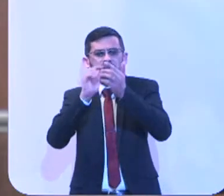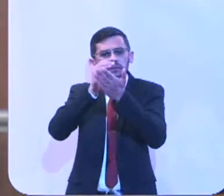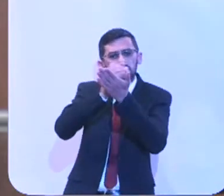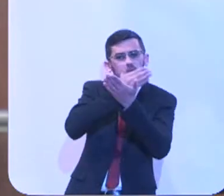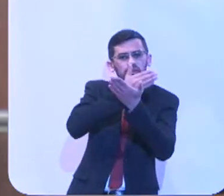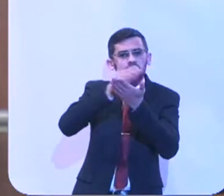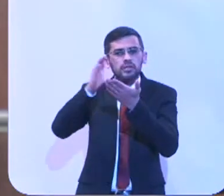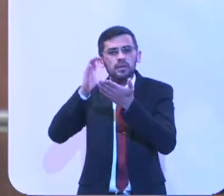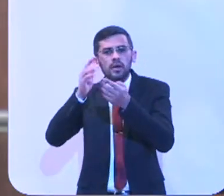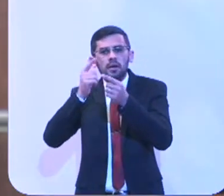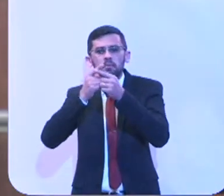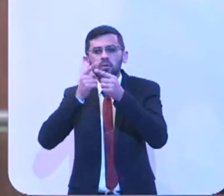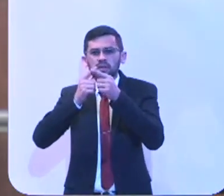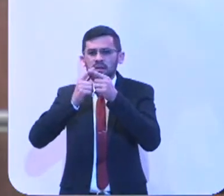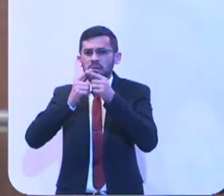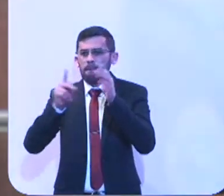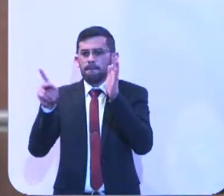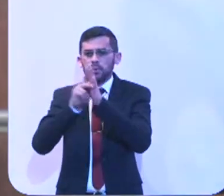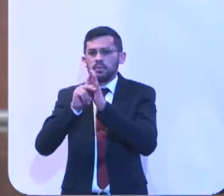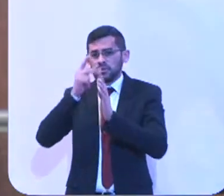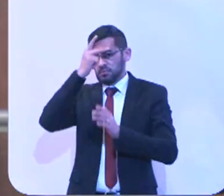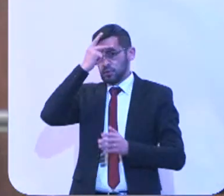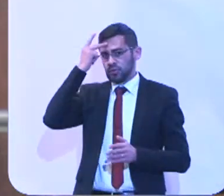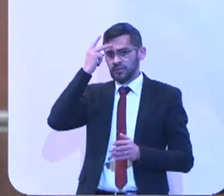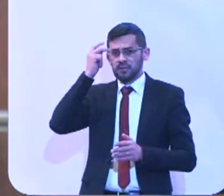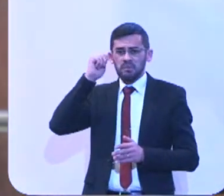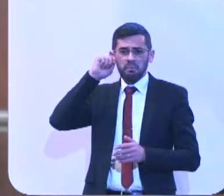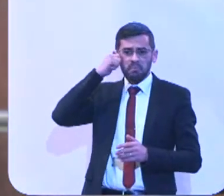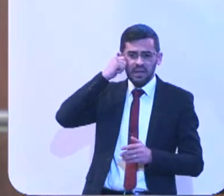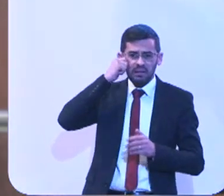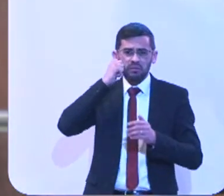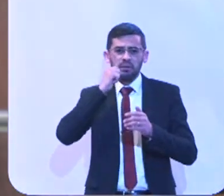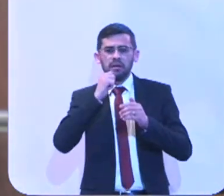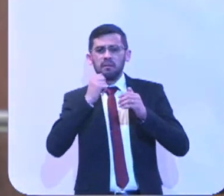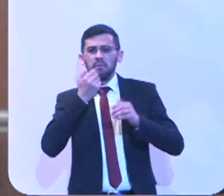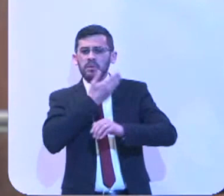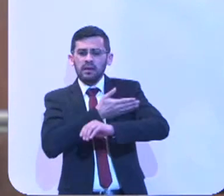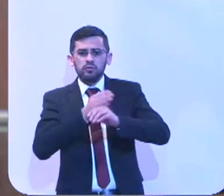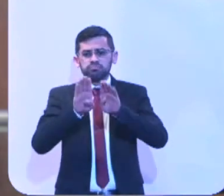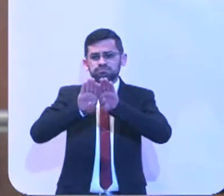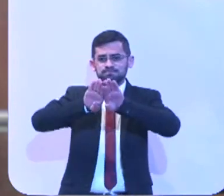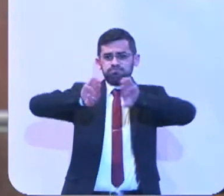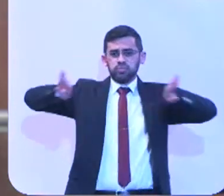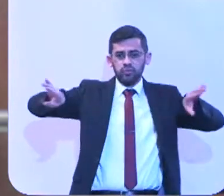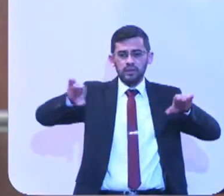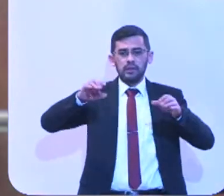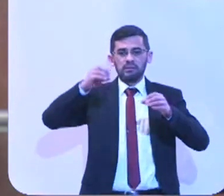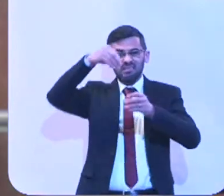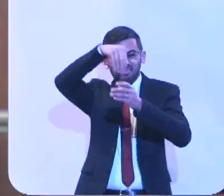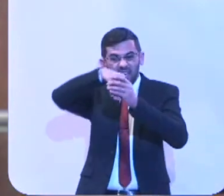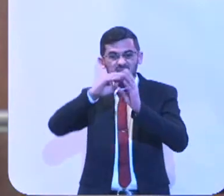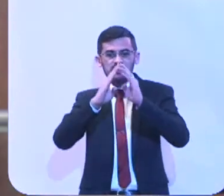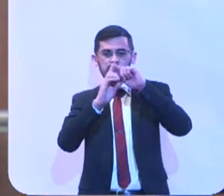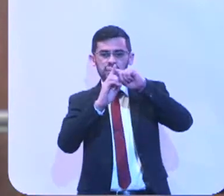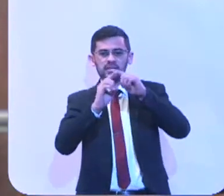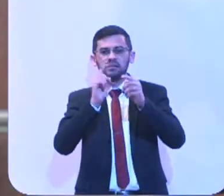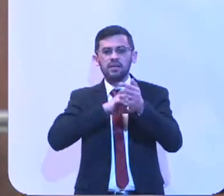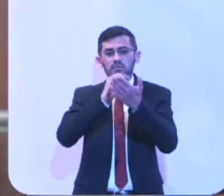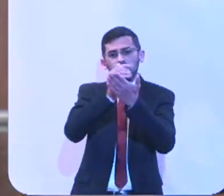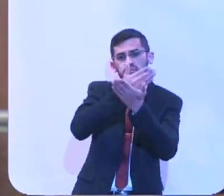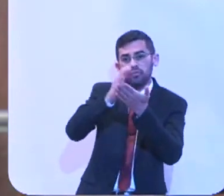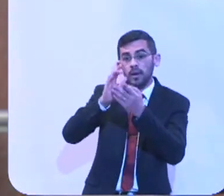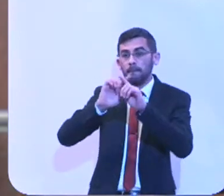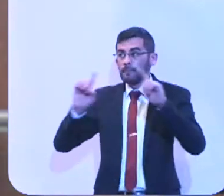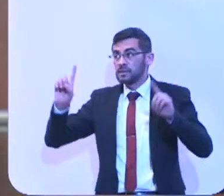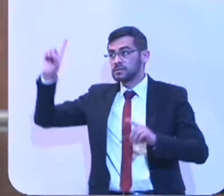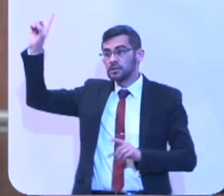dividida por conta da segregação racial. O racismo tinha entrado e se enveredado nas igrejas. E aí